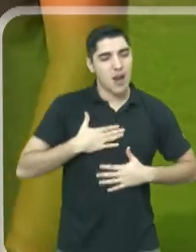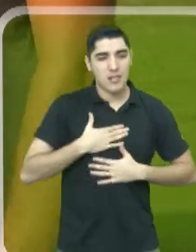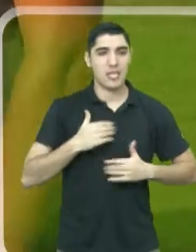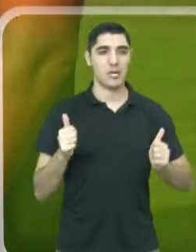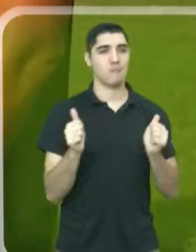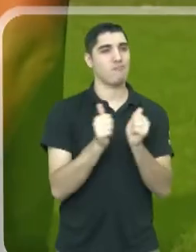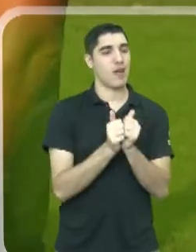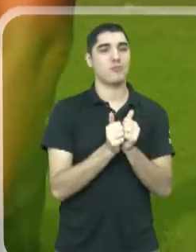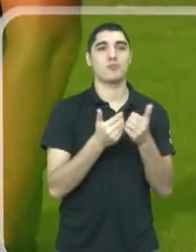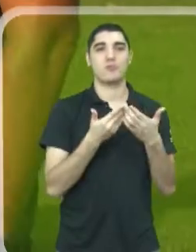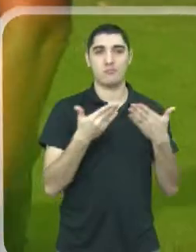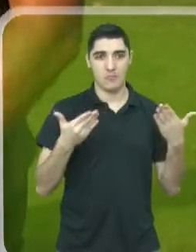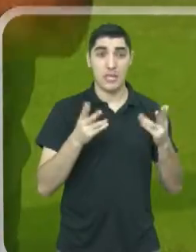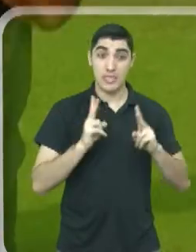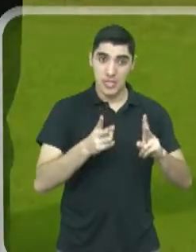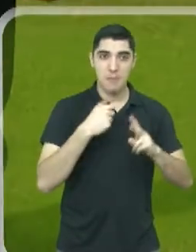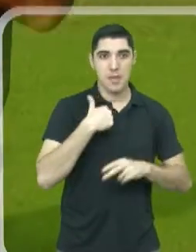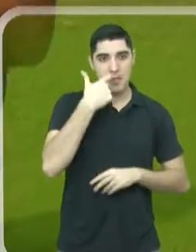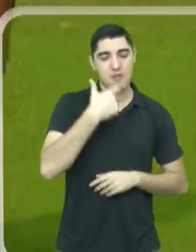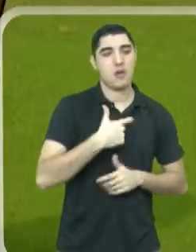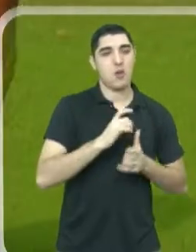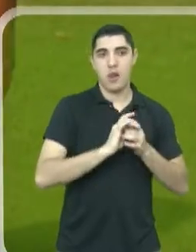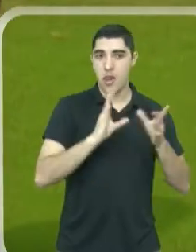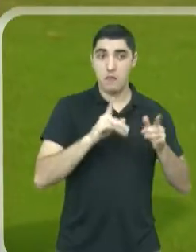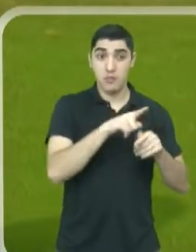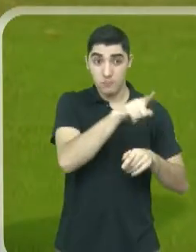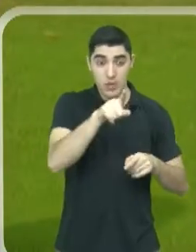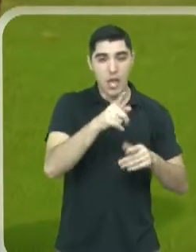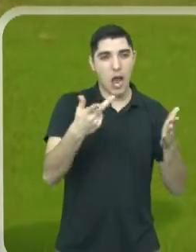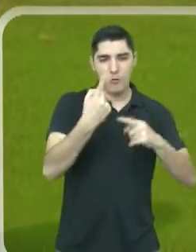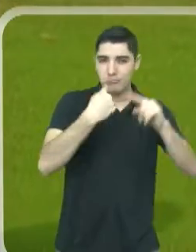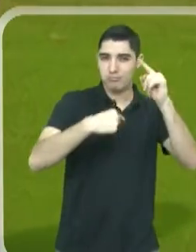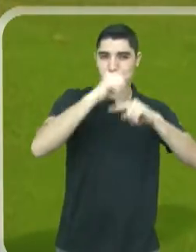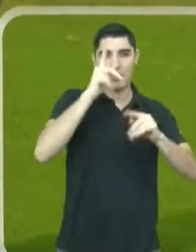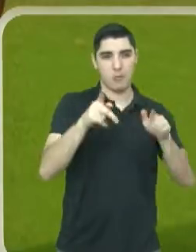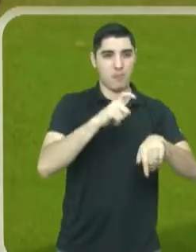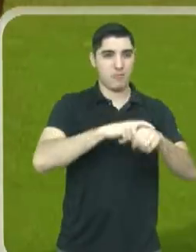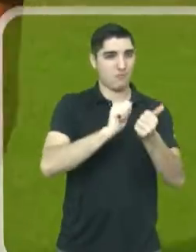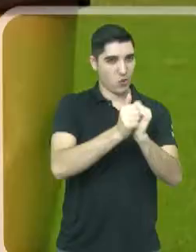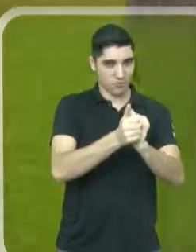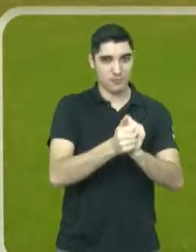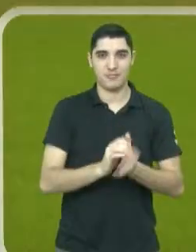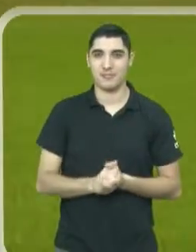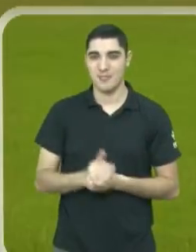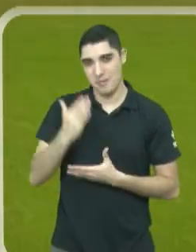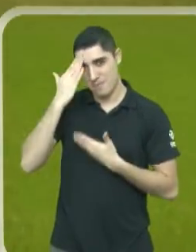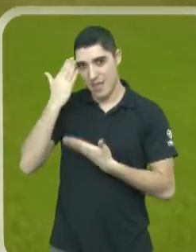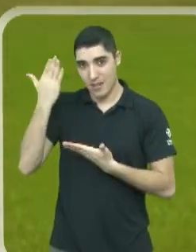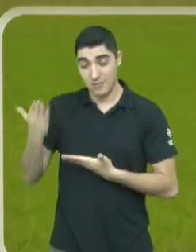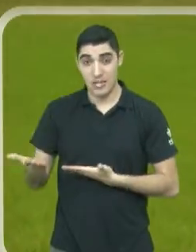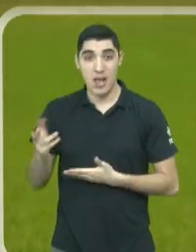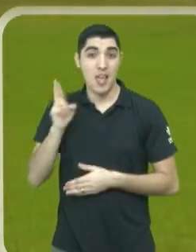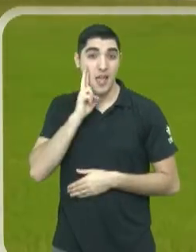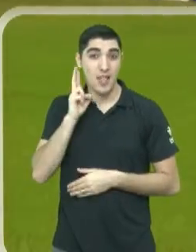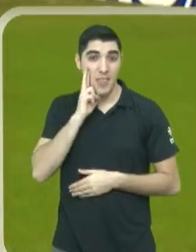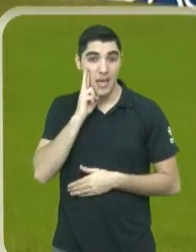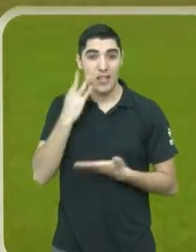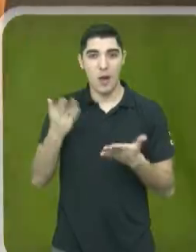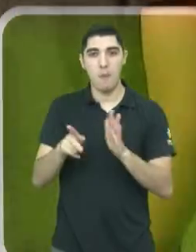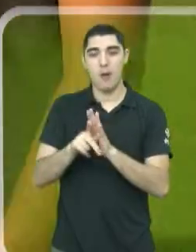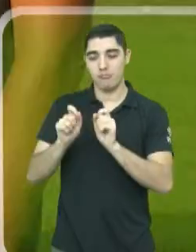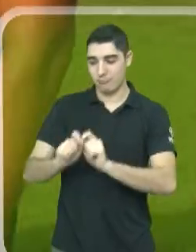aqui. Sempre à disposição, meu amigo. Sucesso para vocês aí nessa nova empreitada na TV Câmara. Valeu. Esse é o Renato Santiago, aqui no De